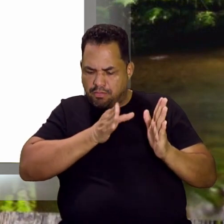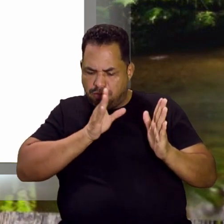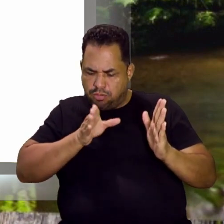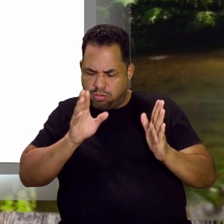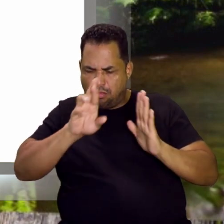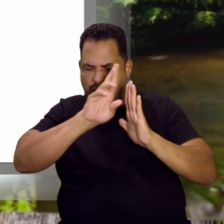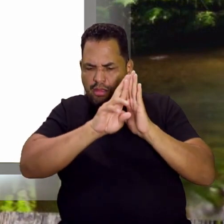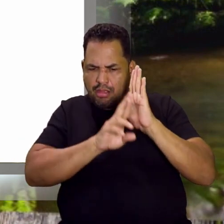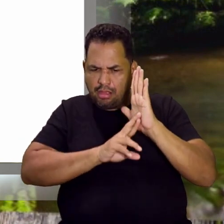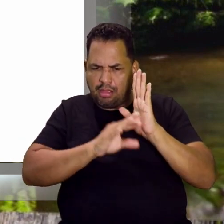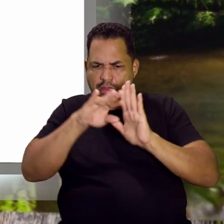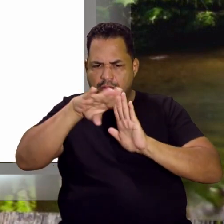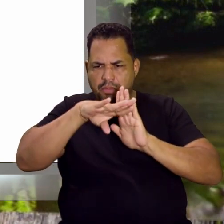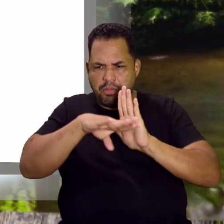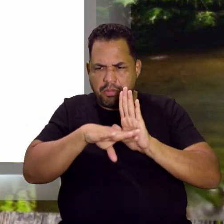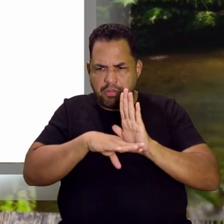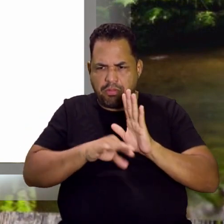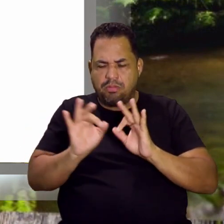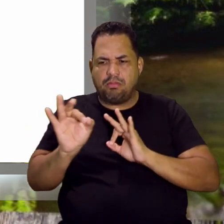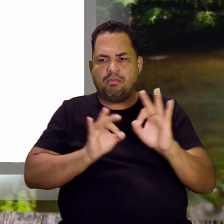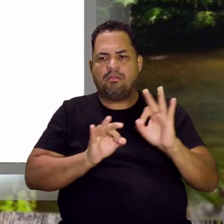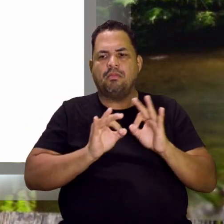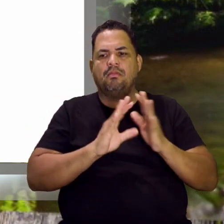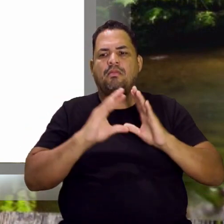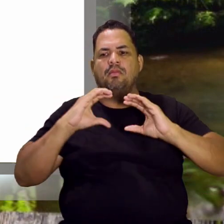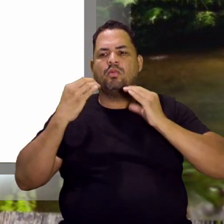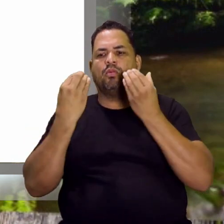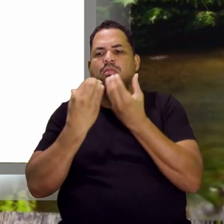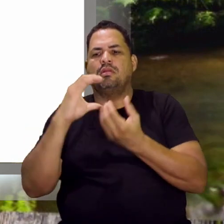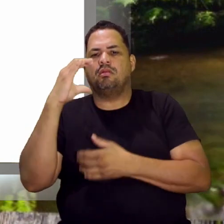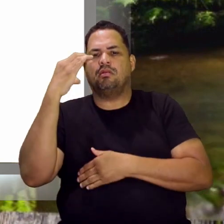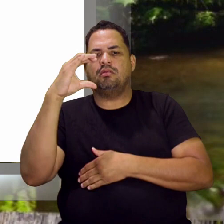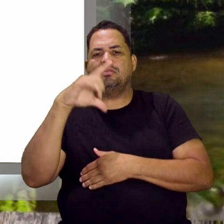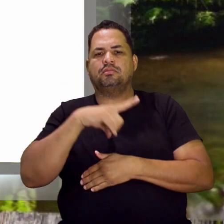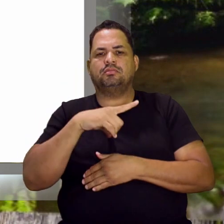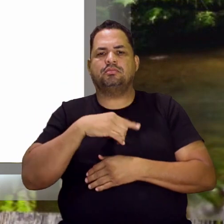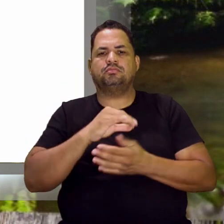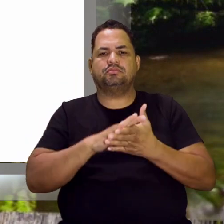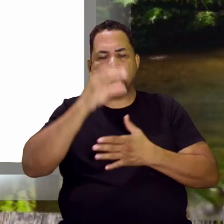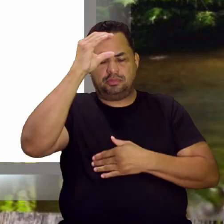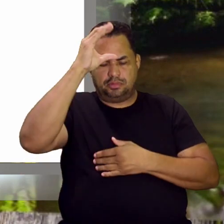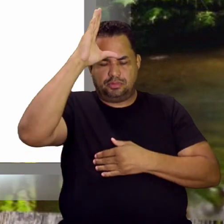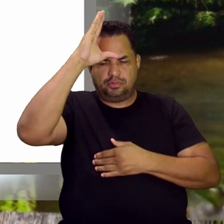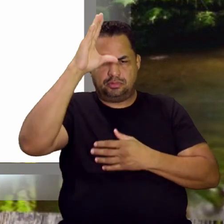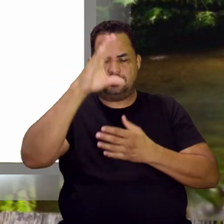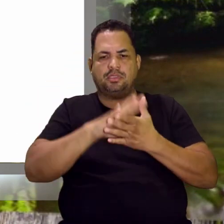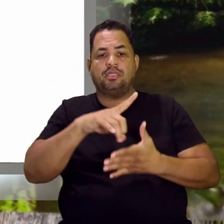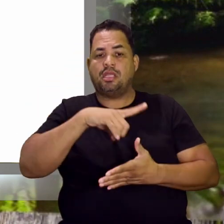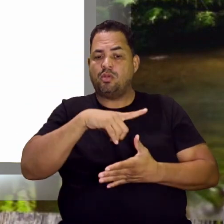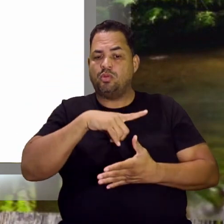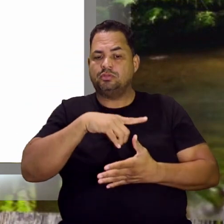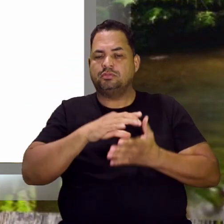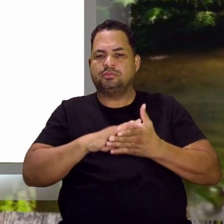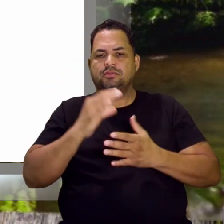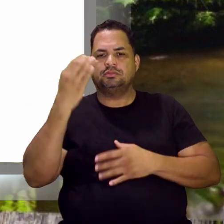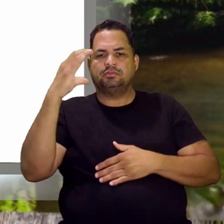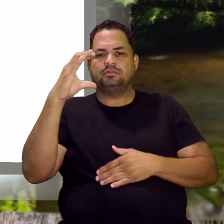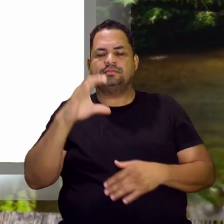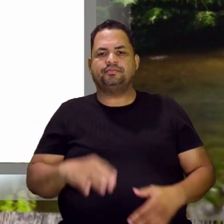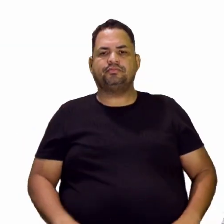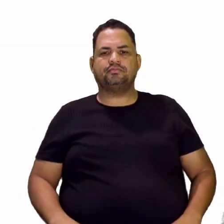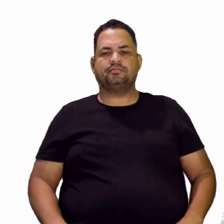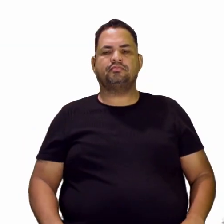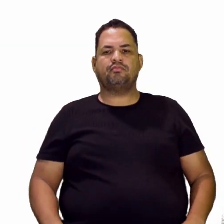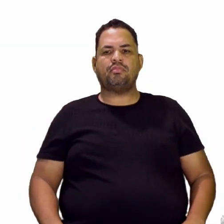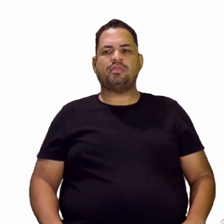que exige a comunidade científica para que ela seja dita como um conhecimento científico, né? Então, na